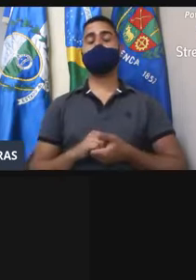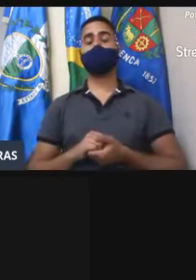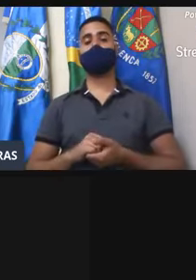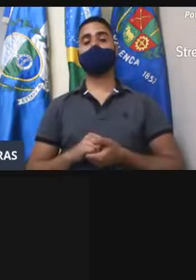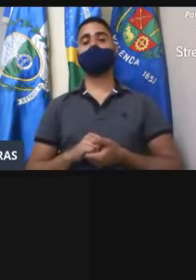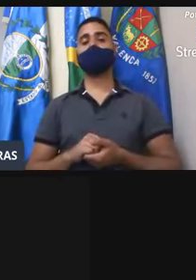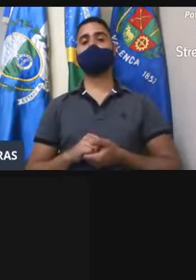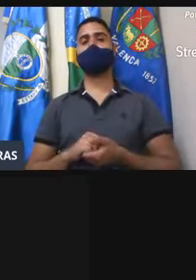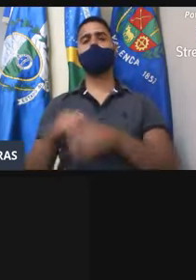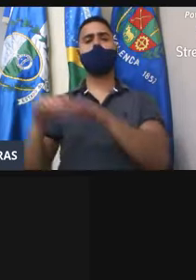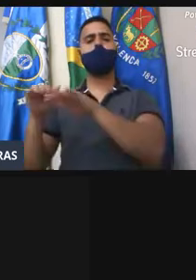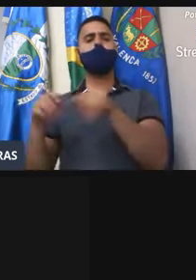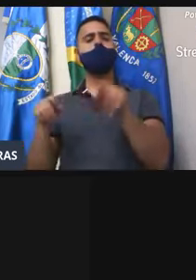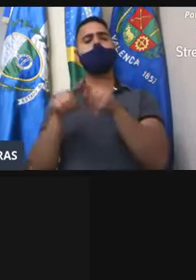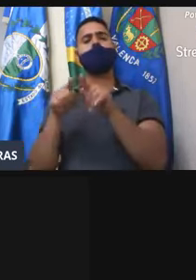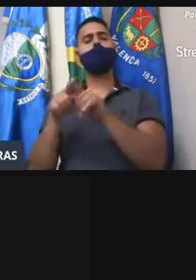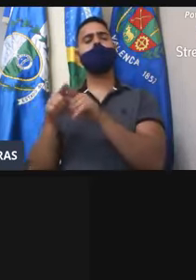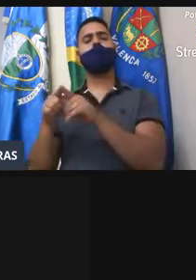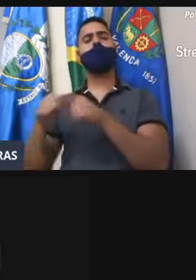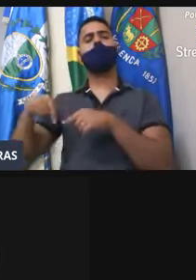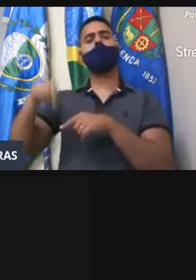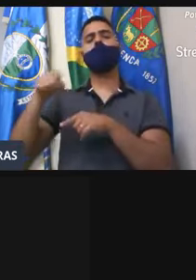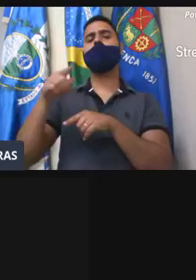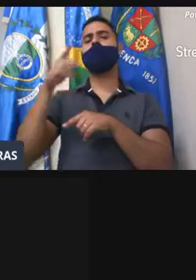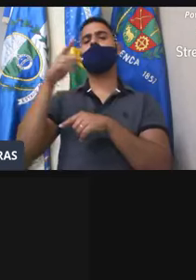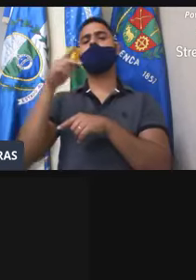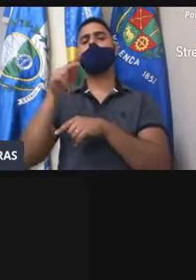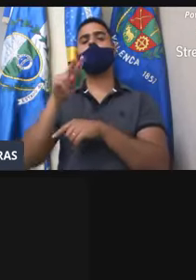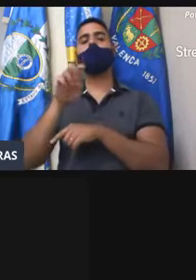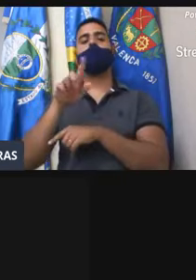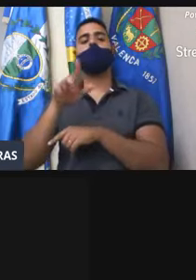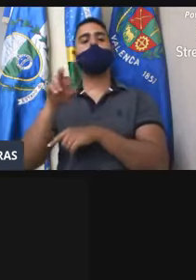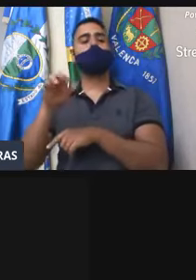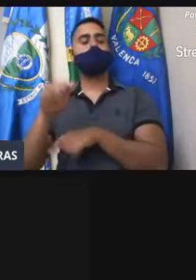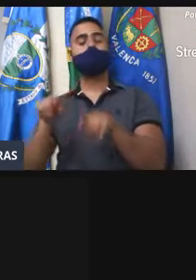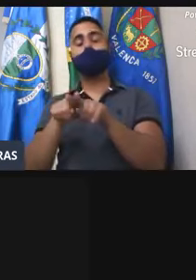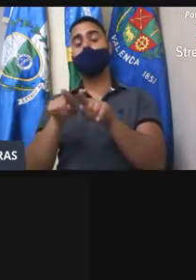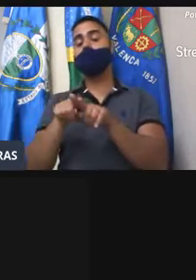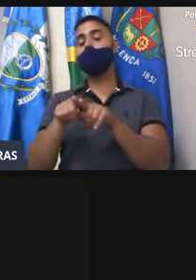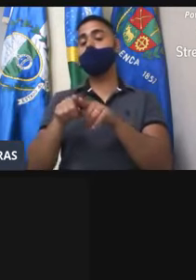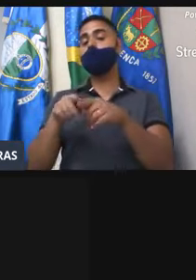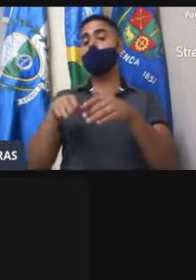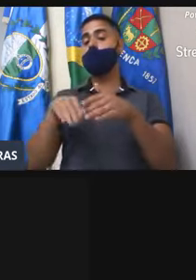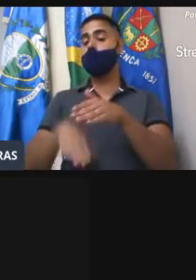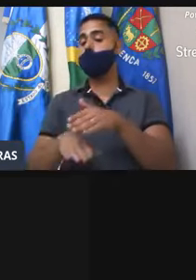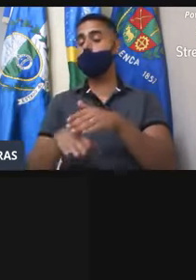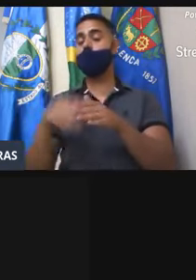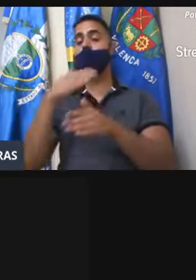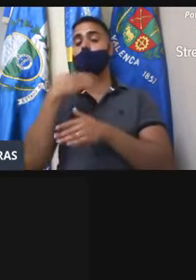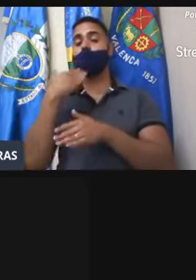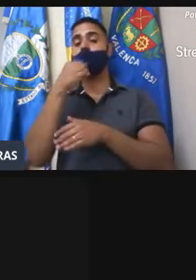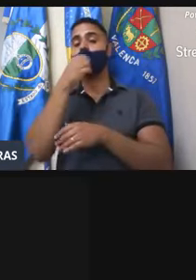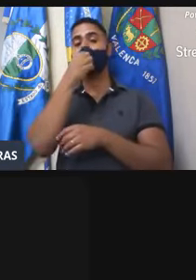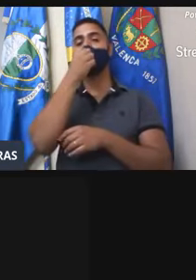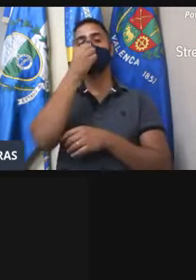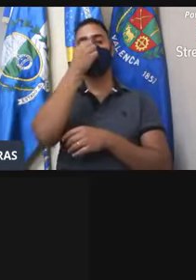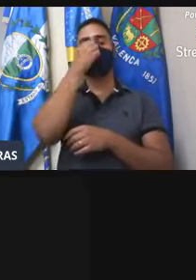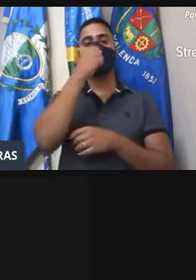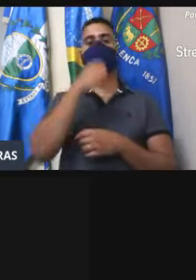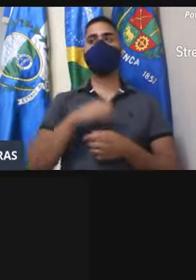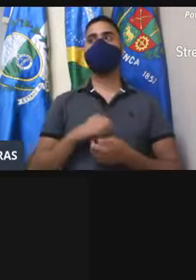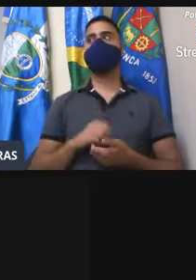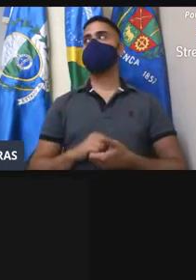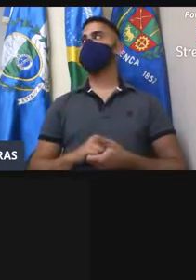funerária, remoção e translado, velório e sepultamento. Critérios, renda mensal per